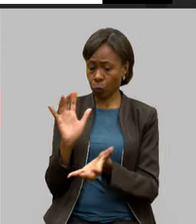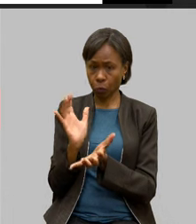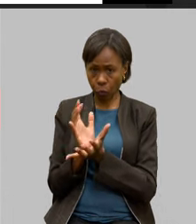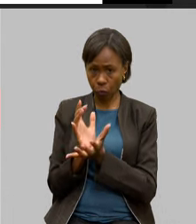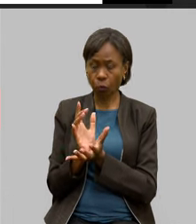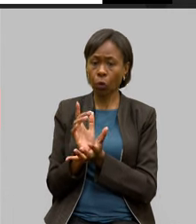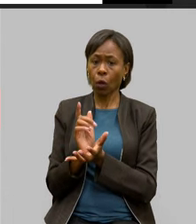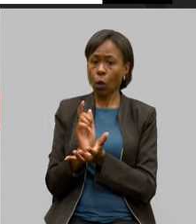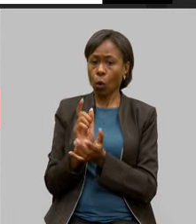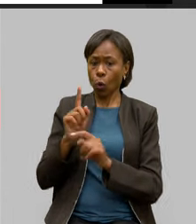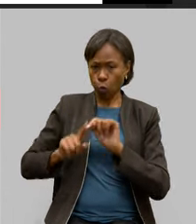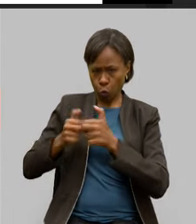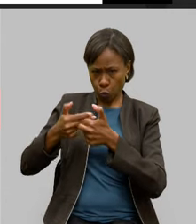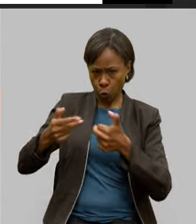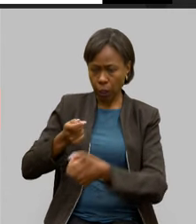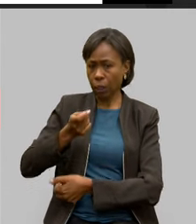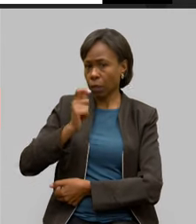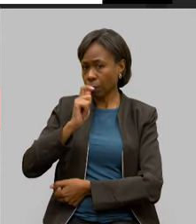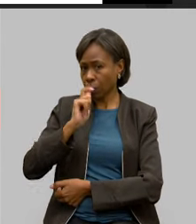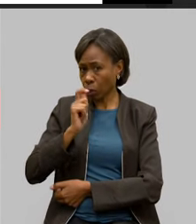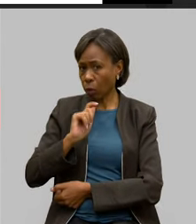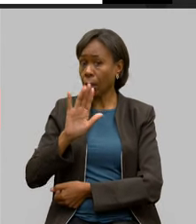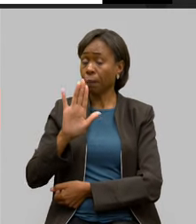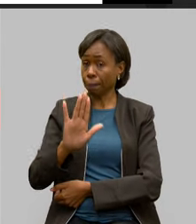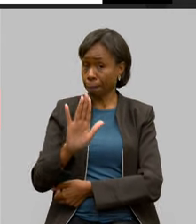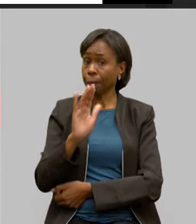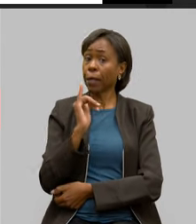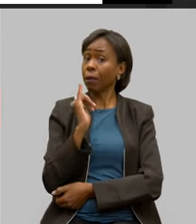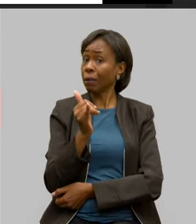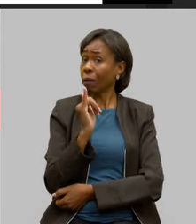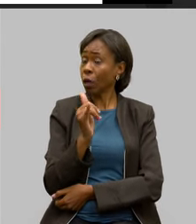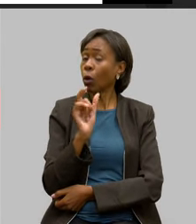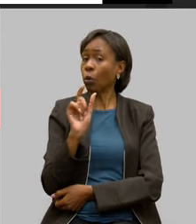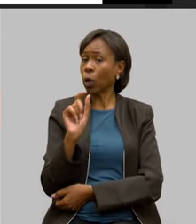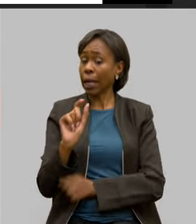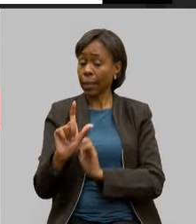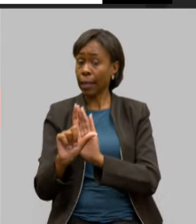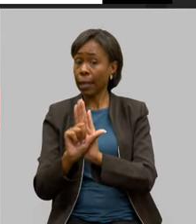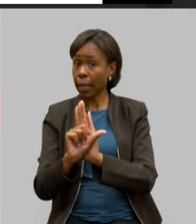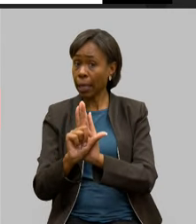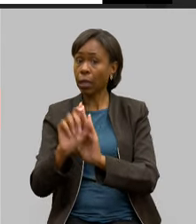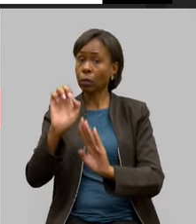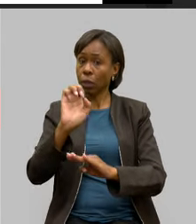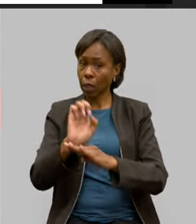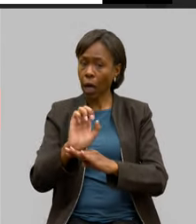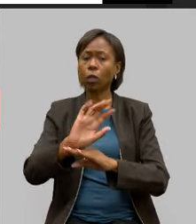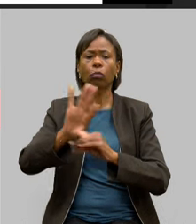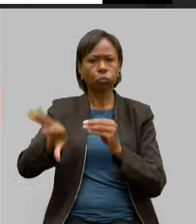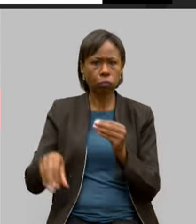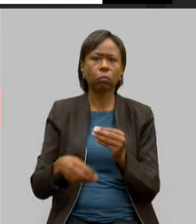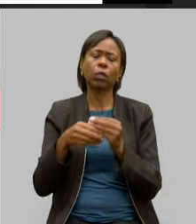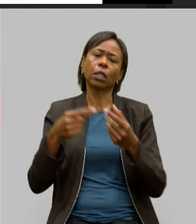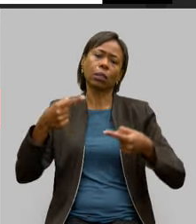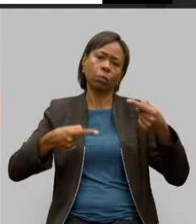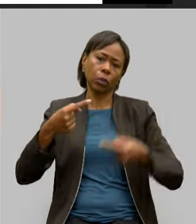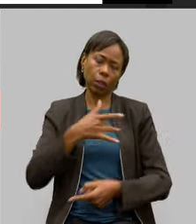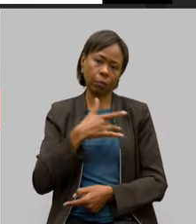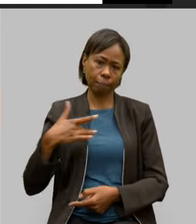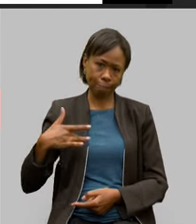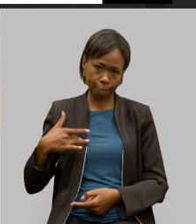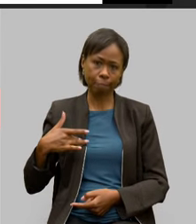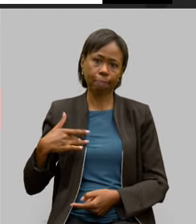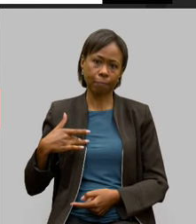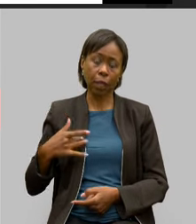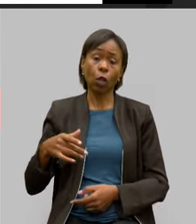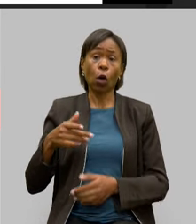maconha é importante citar a as leis estaduais elas podem complementar as políticas de saúde estabelecidas pelo